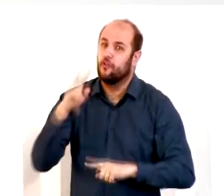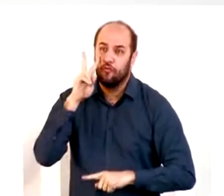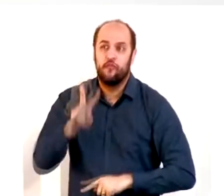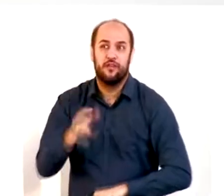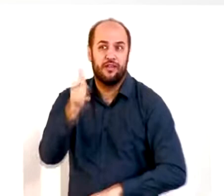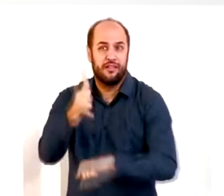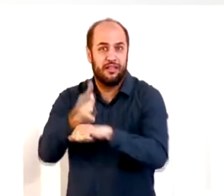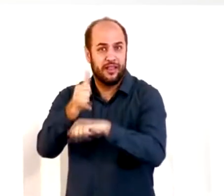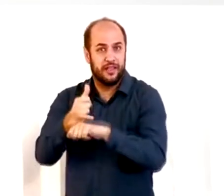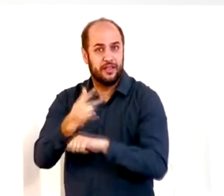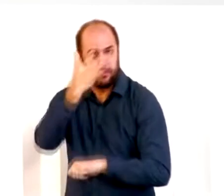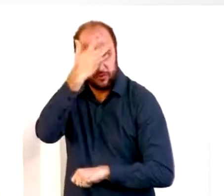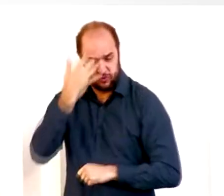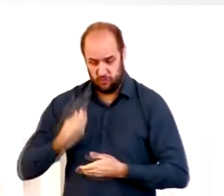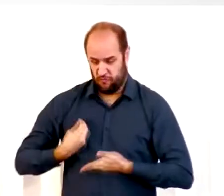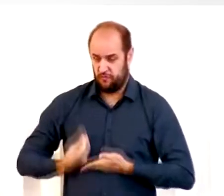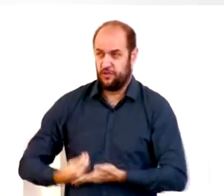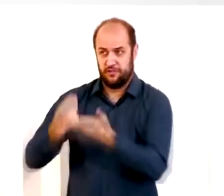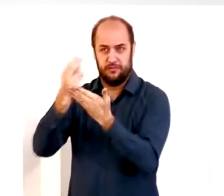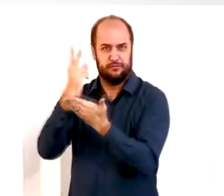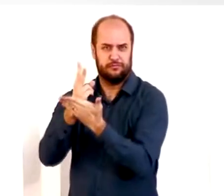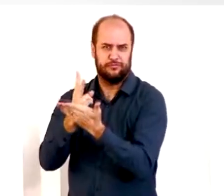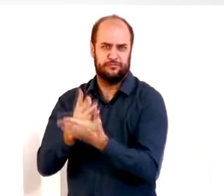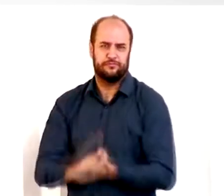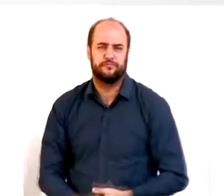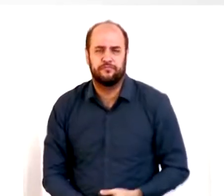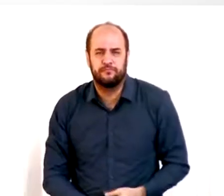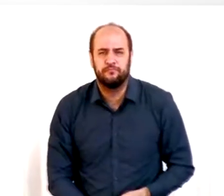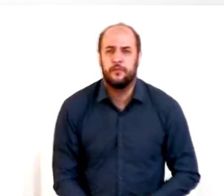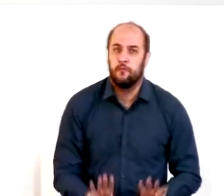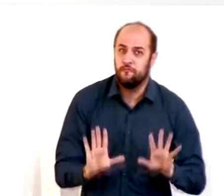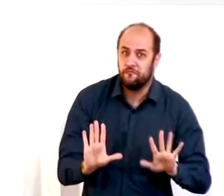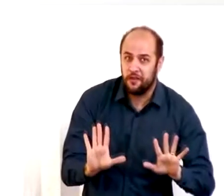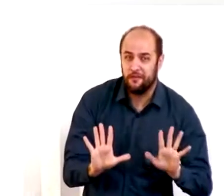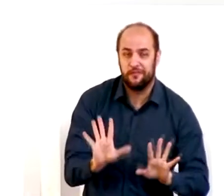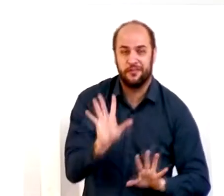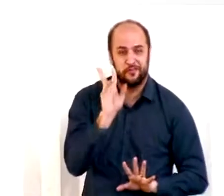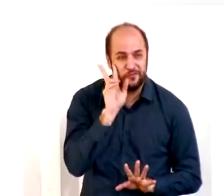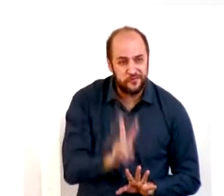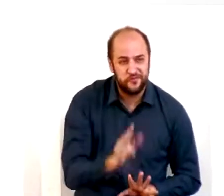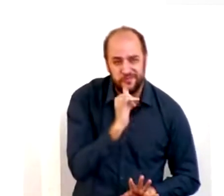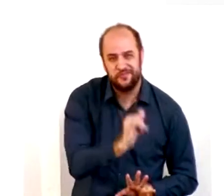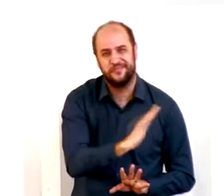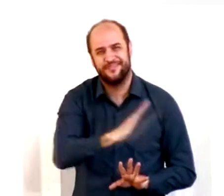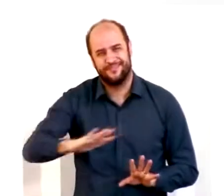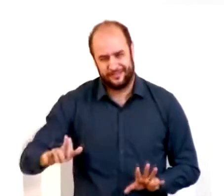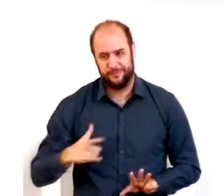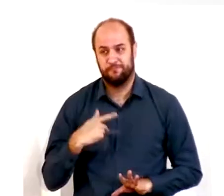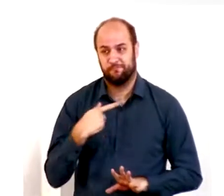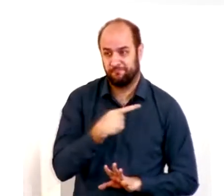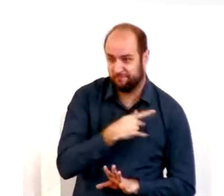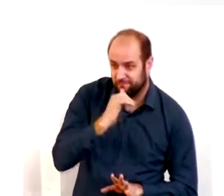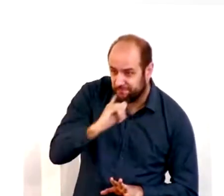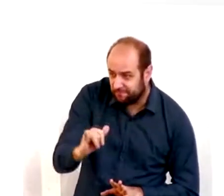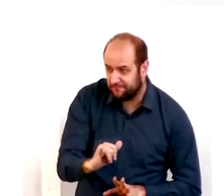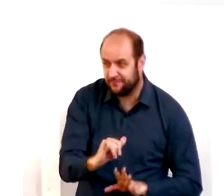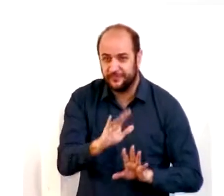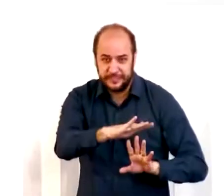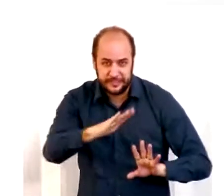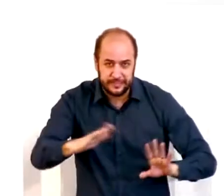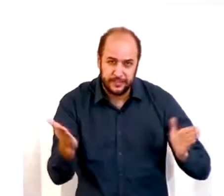líderes entregues ao Senhor, consagrados ao Senhor. Mas comecemos com as crianças. O pastor gostaria que vocês desenhassem nessa